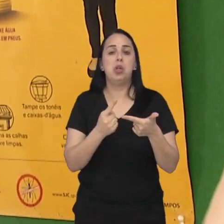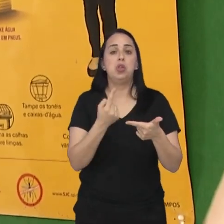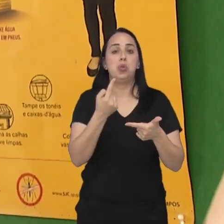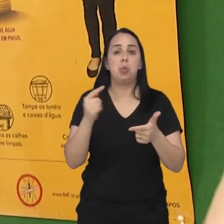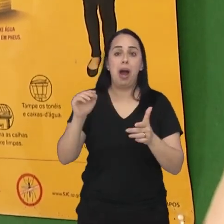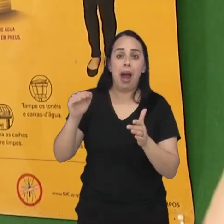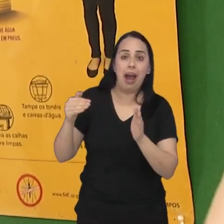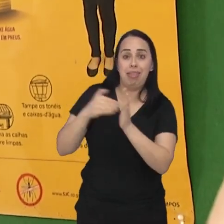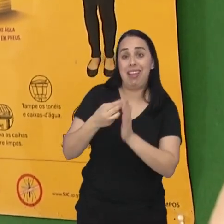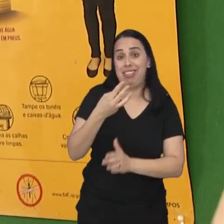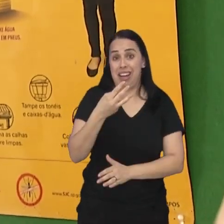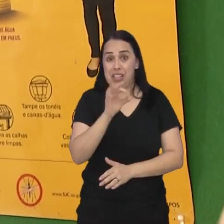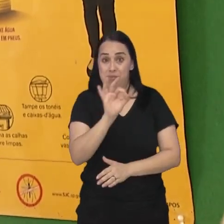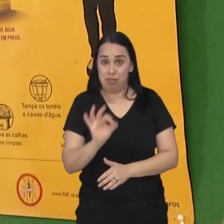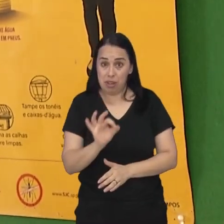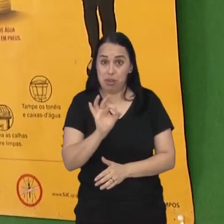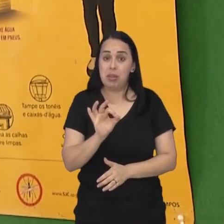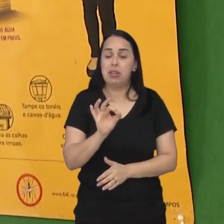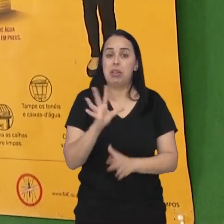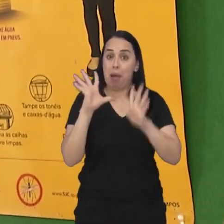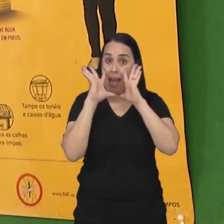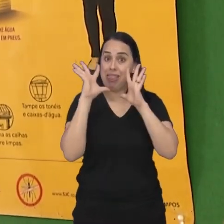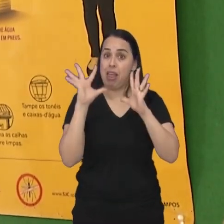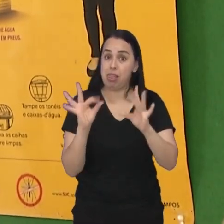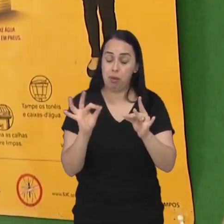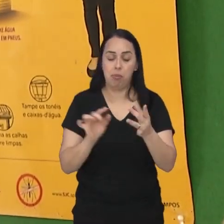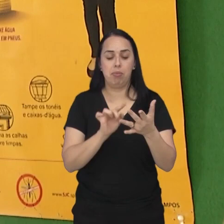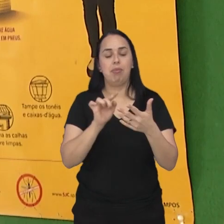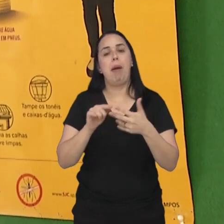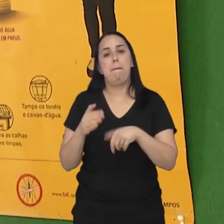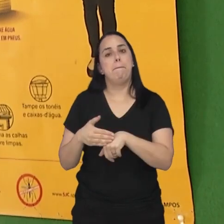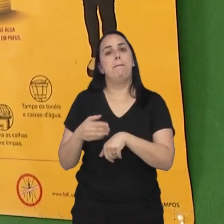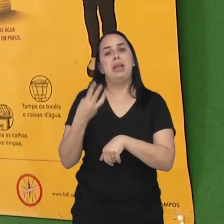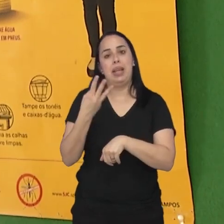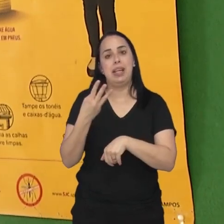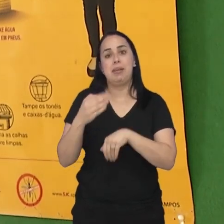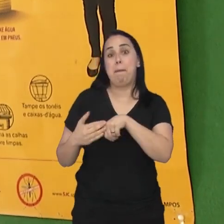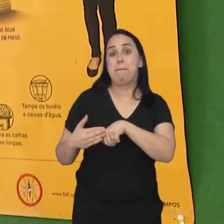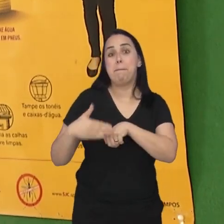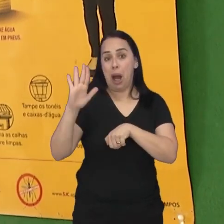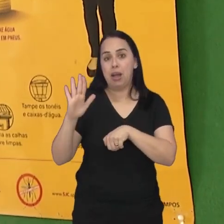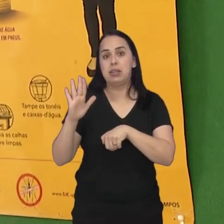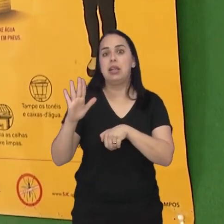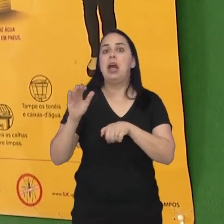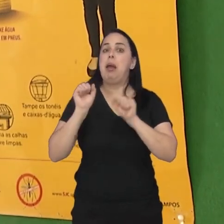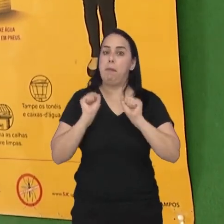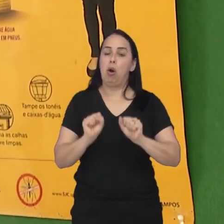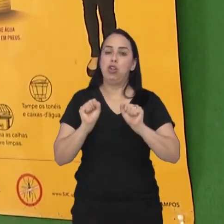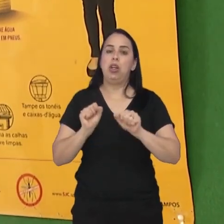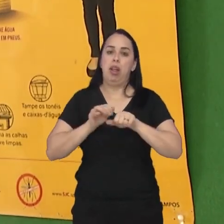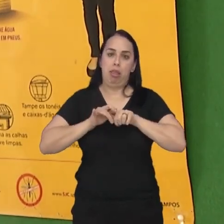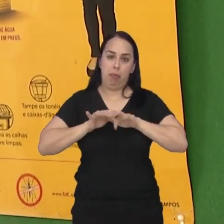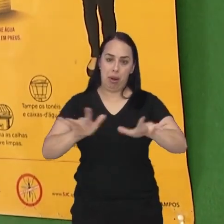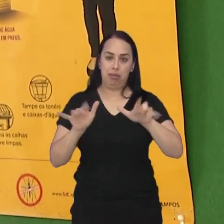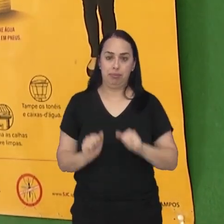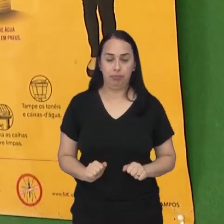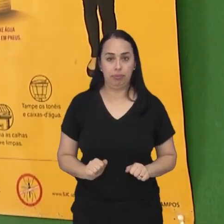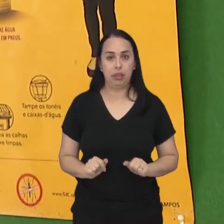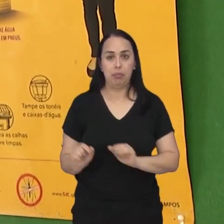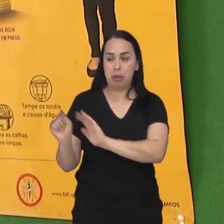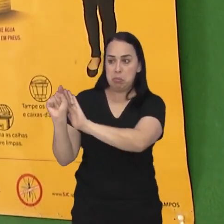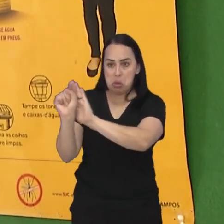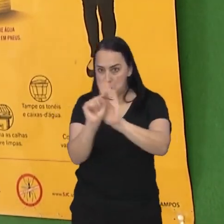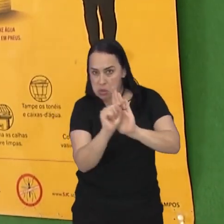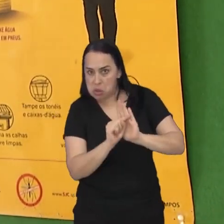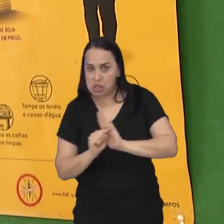até 0,9 é considerado satisfatório, de 1 até 3,9 é considerado em alerta e acima de 3,9 é considerado